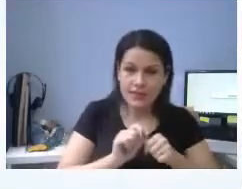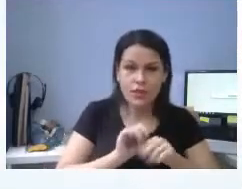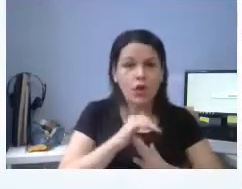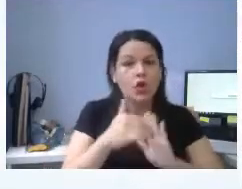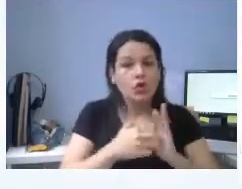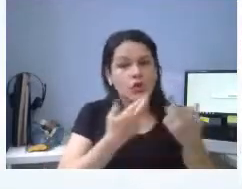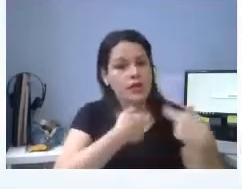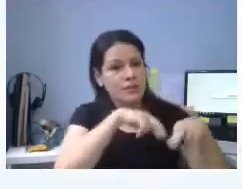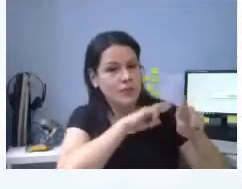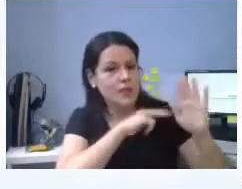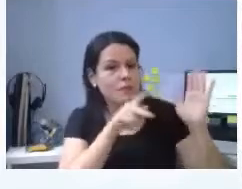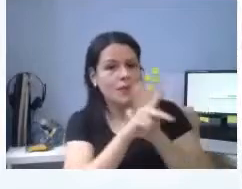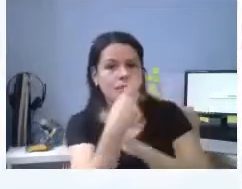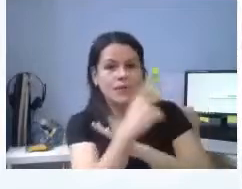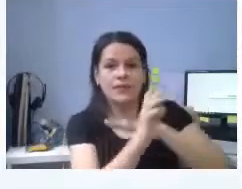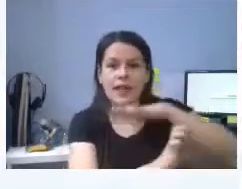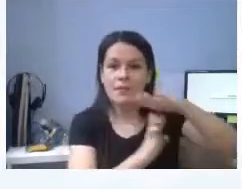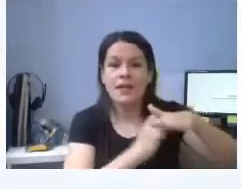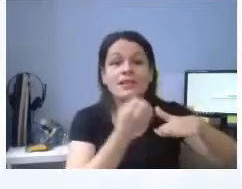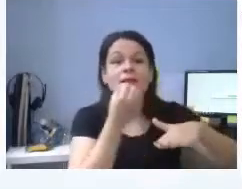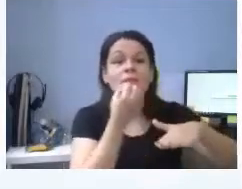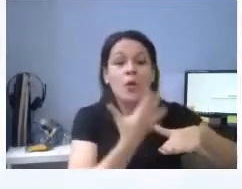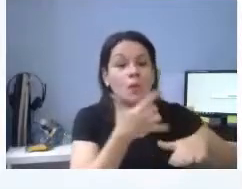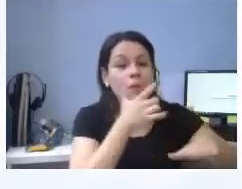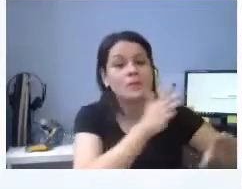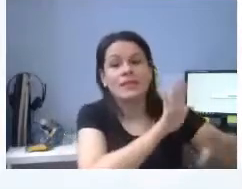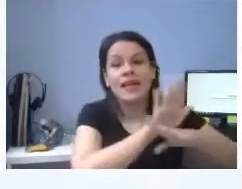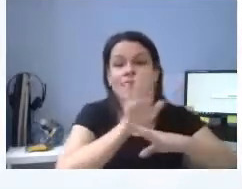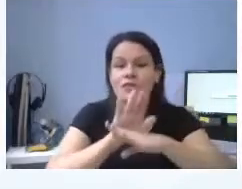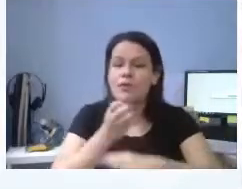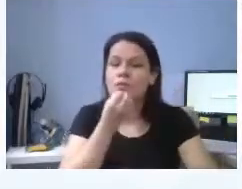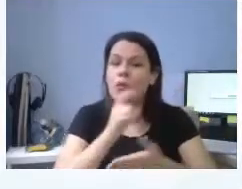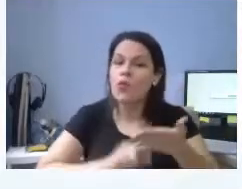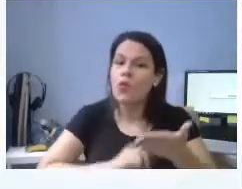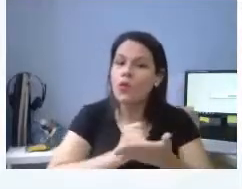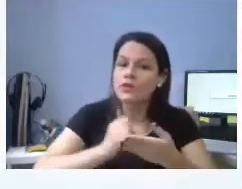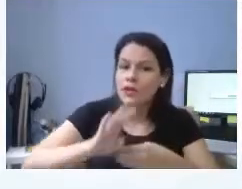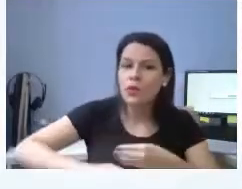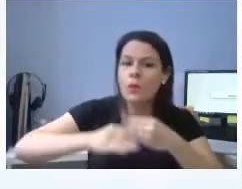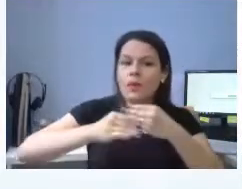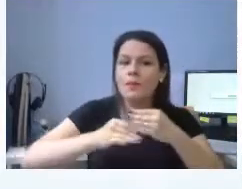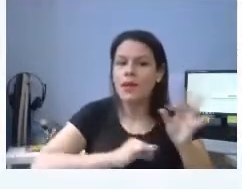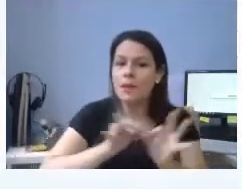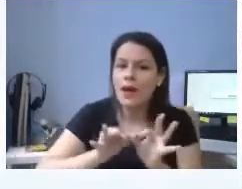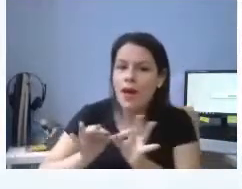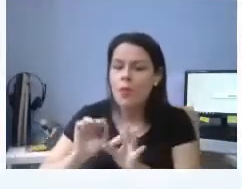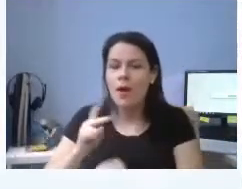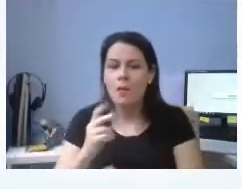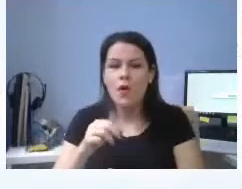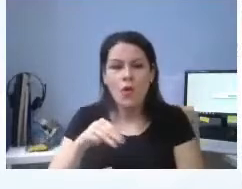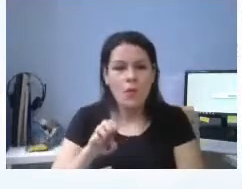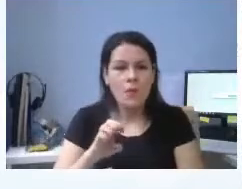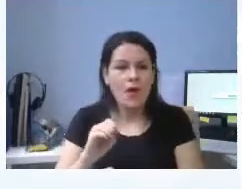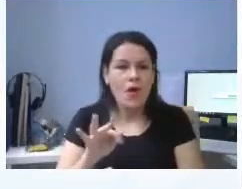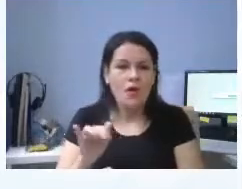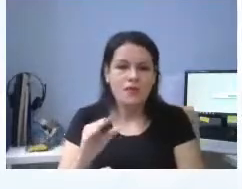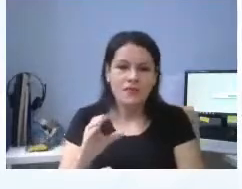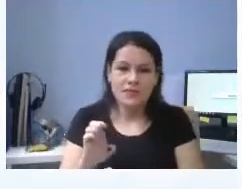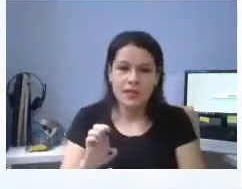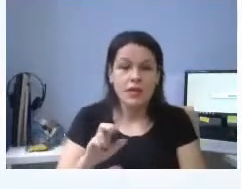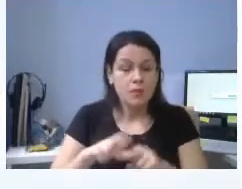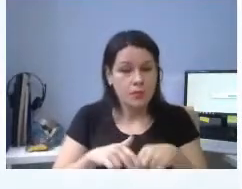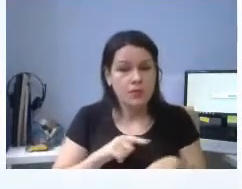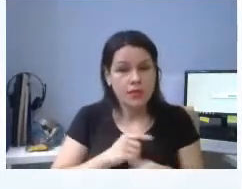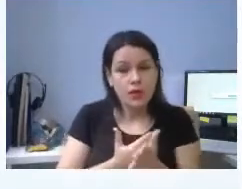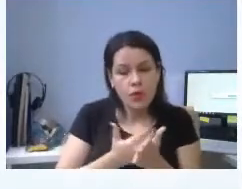dar condições satisfatórias e fazer um contrato, ou ajustar o contrato para home office. Sim, tanto é que tem que ter um